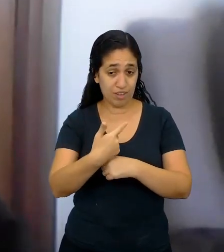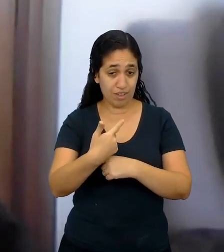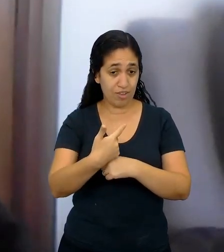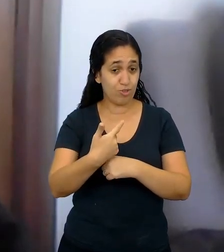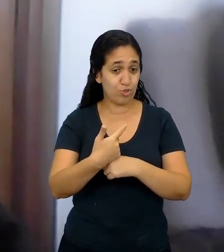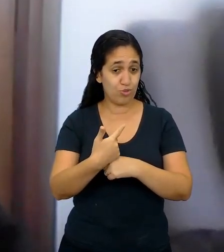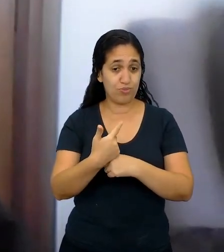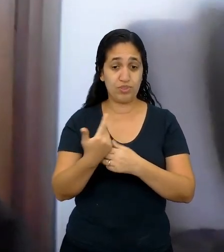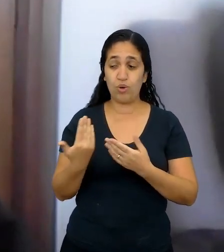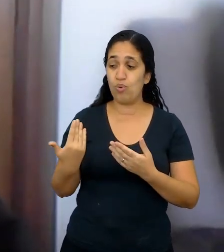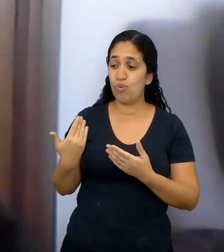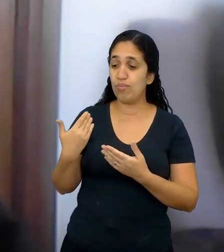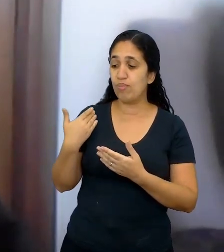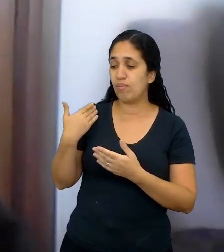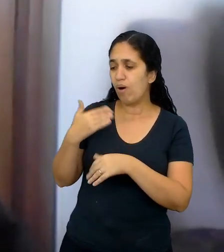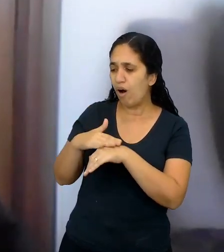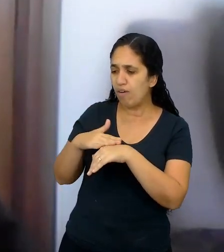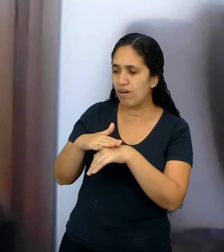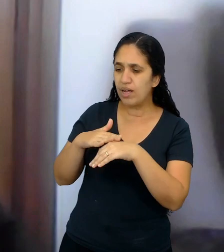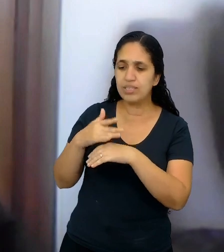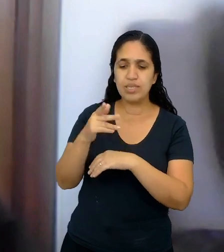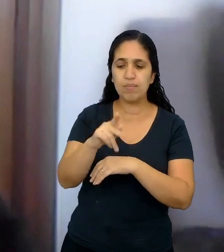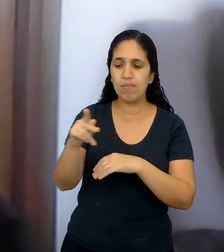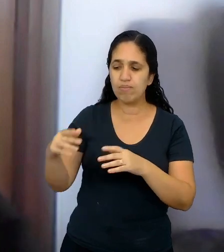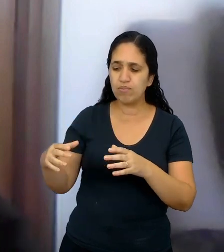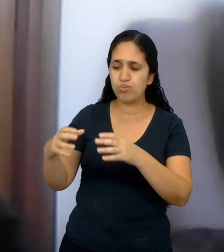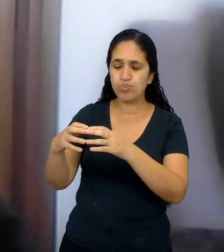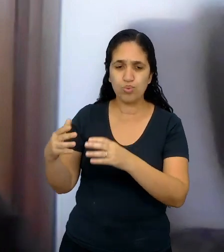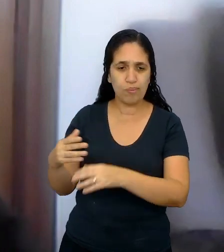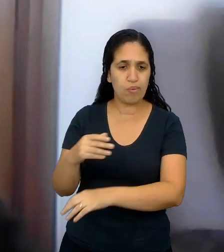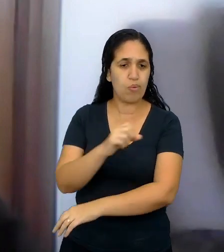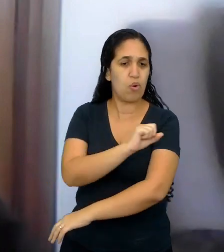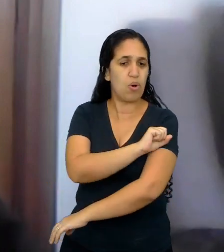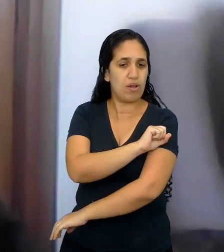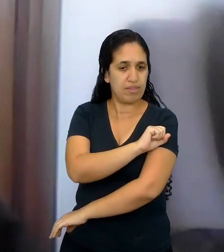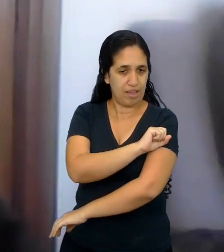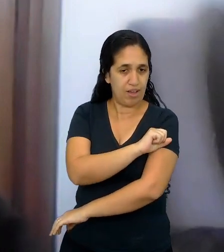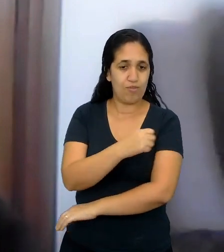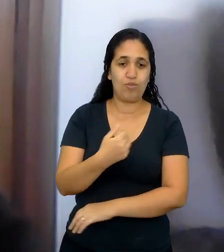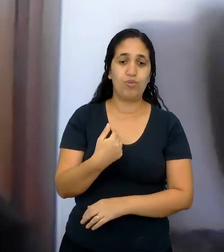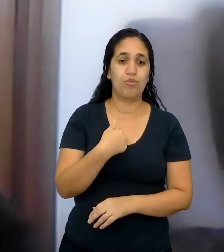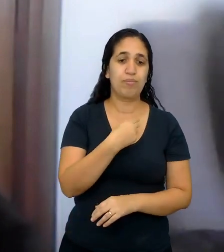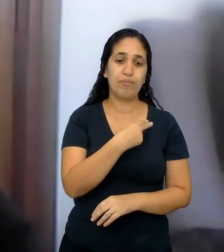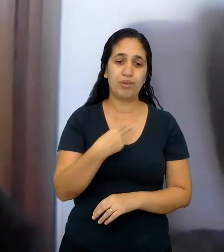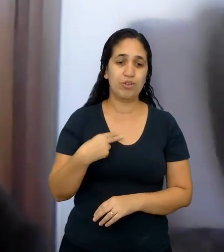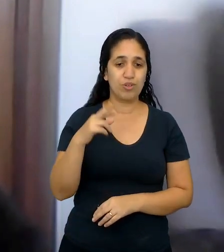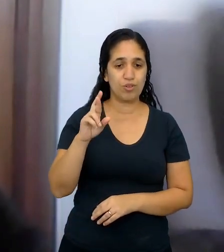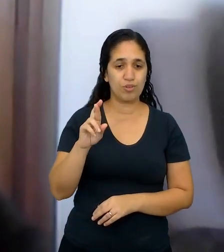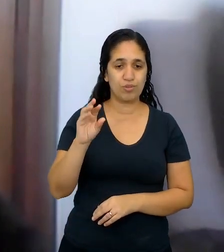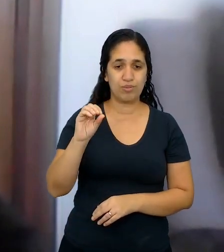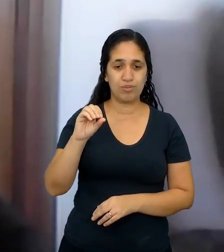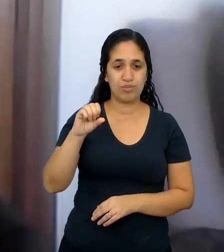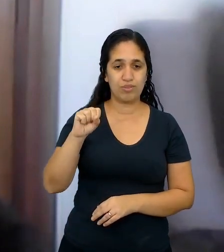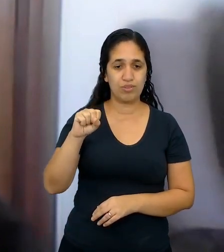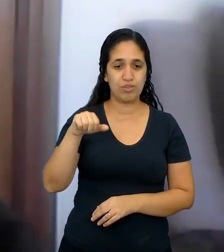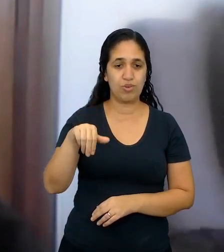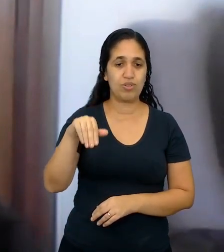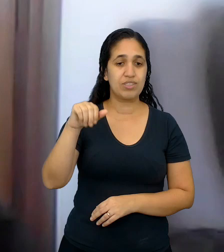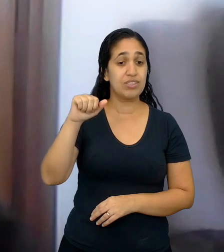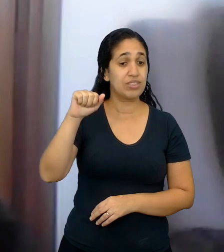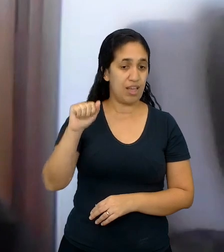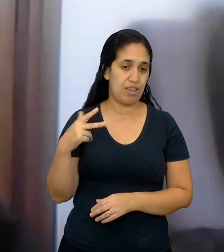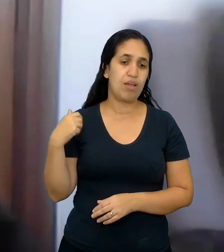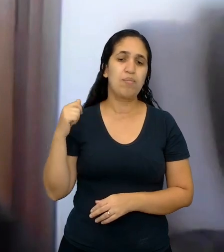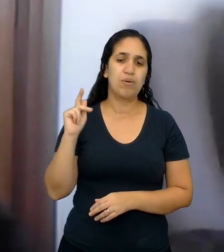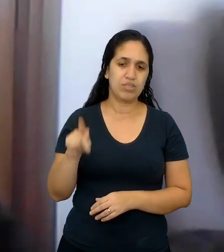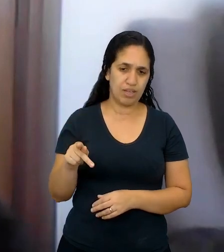com professores do oitavo ano, né? Eu sou Rosana, professora de matemática, aposentada da rede,